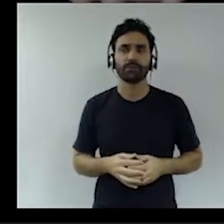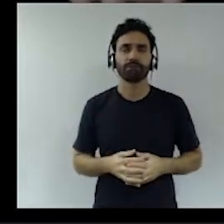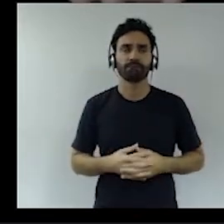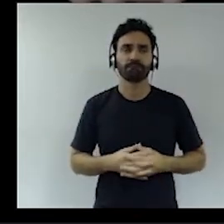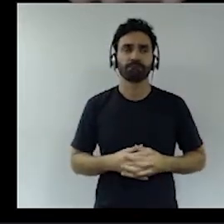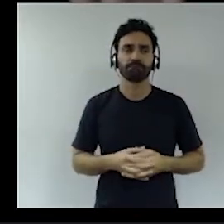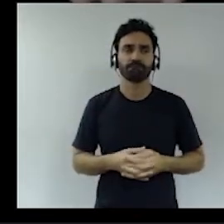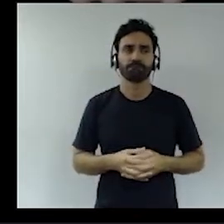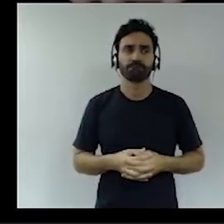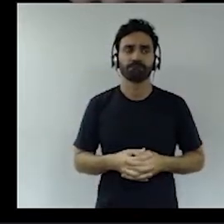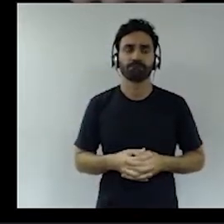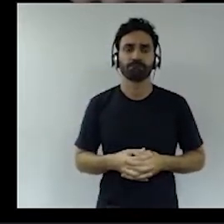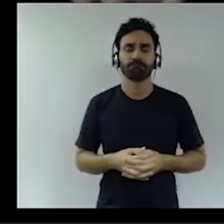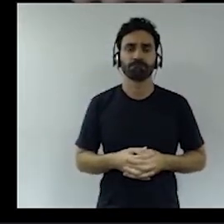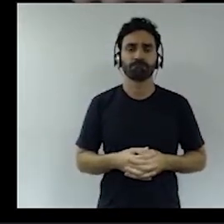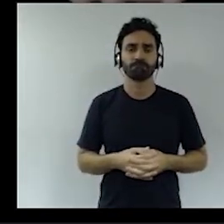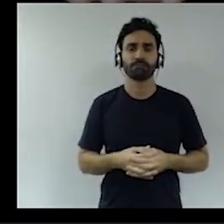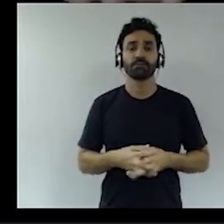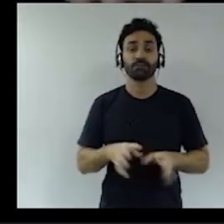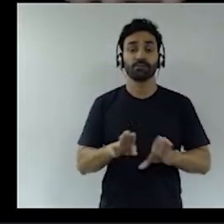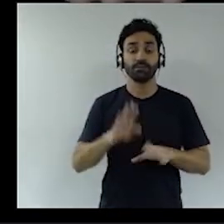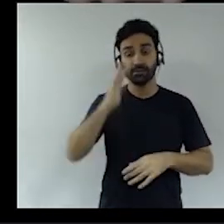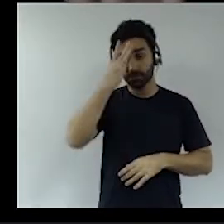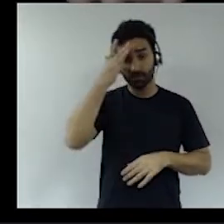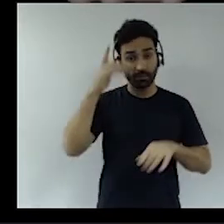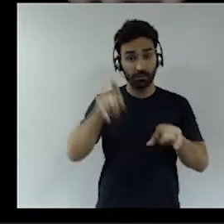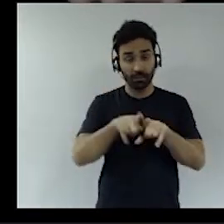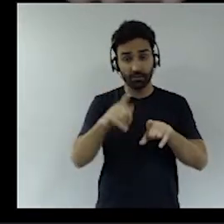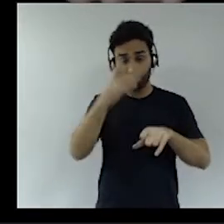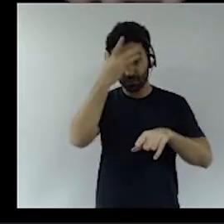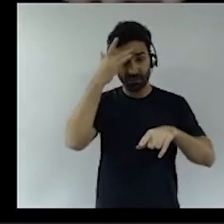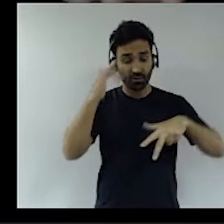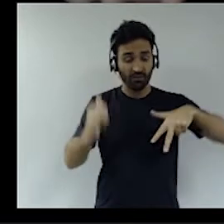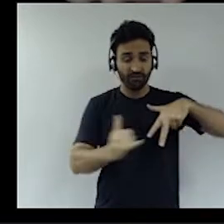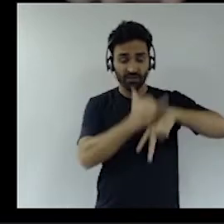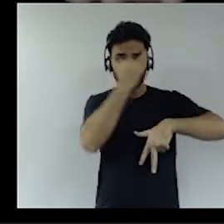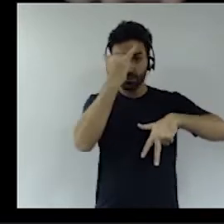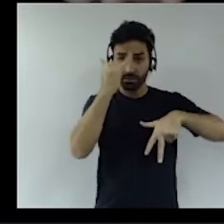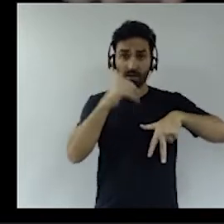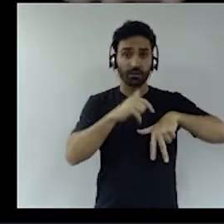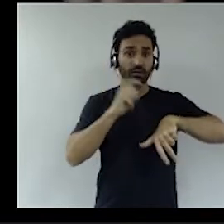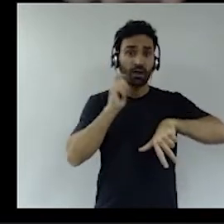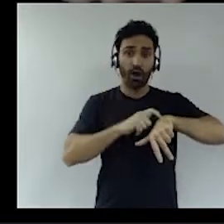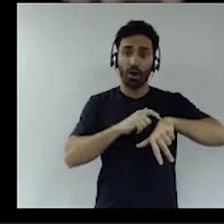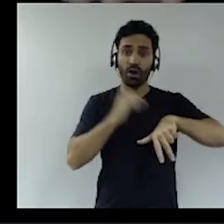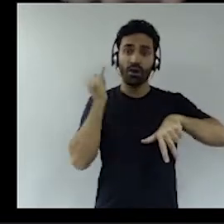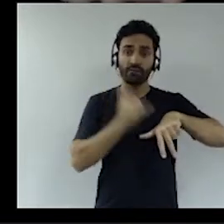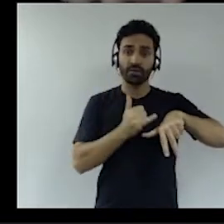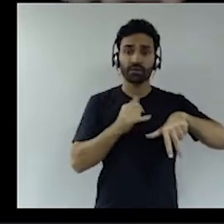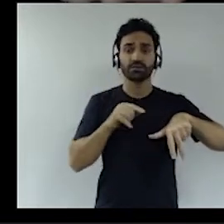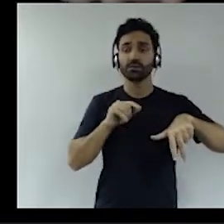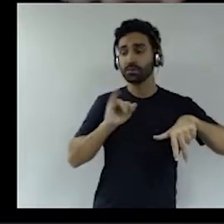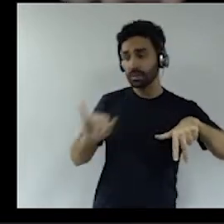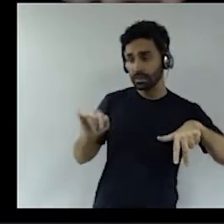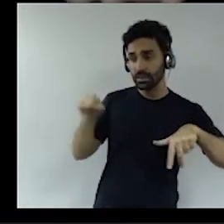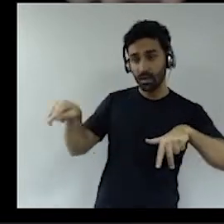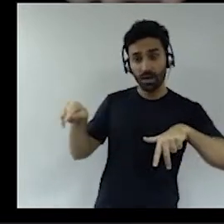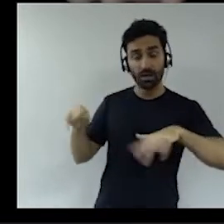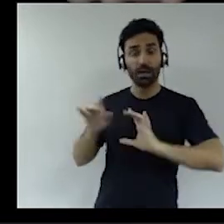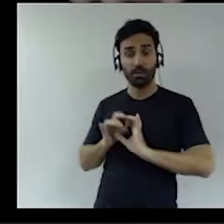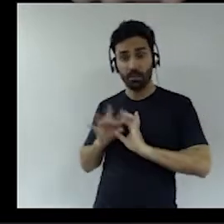pela via eletrônica, e as vítimas da violência doméstica avisadas imediatamente em caso de libertação dos agressores.